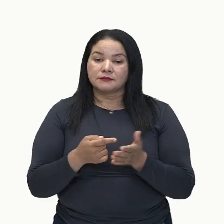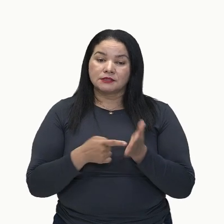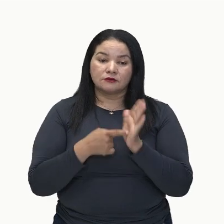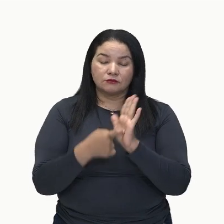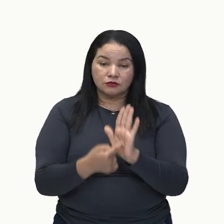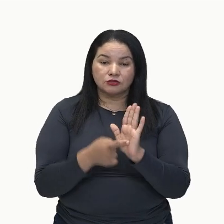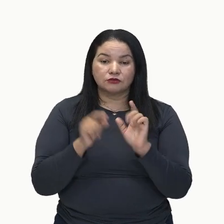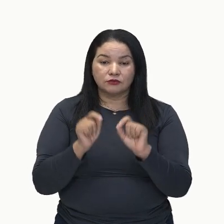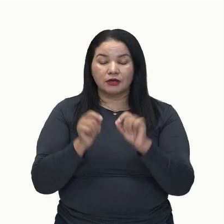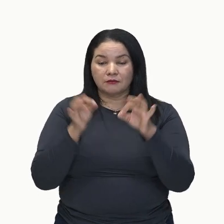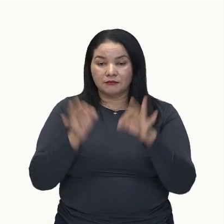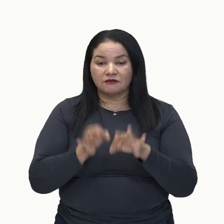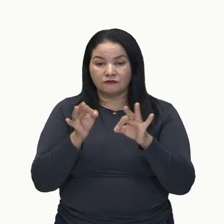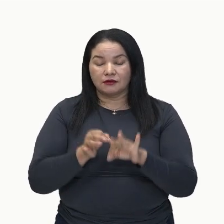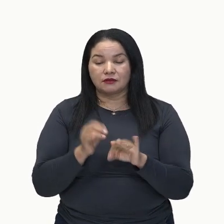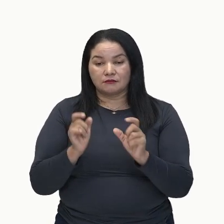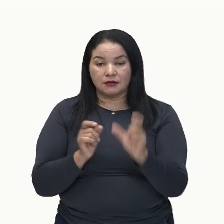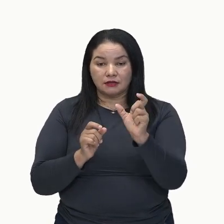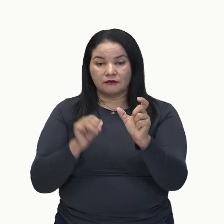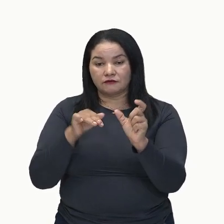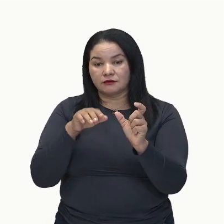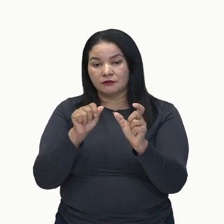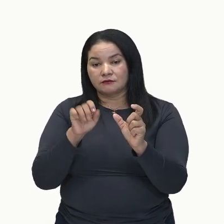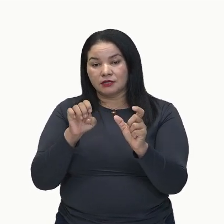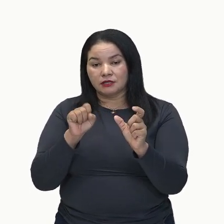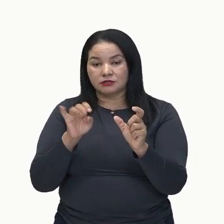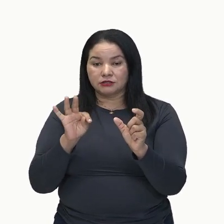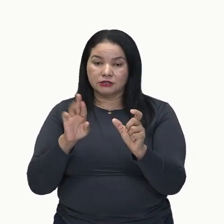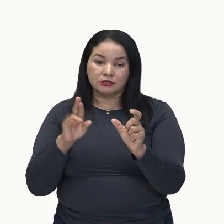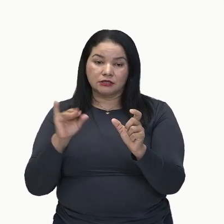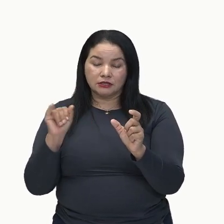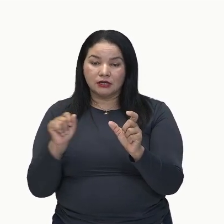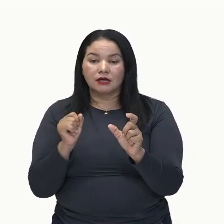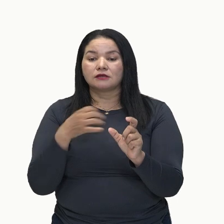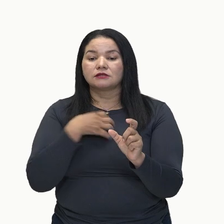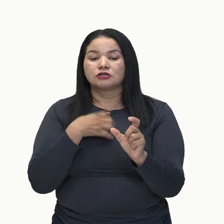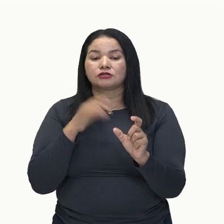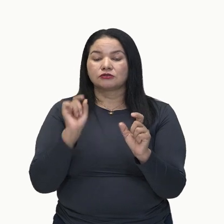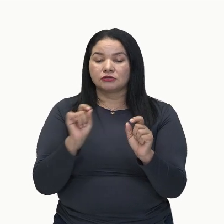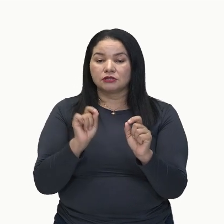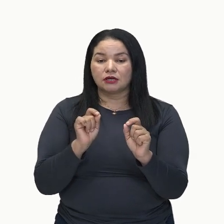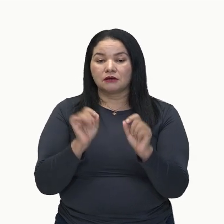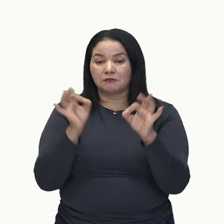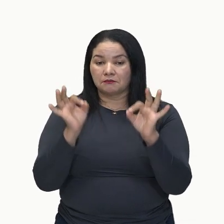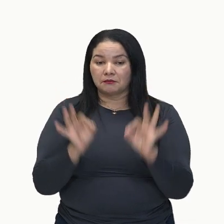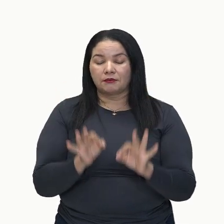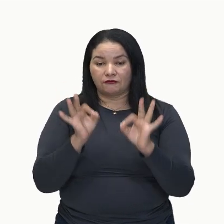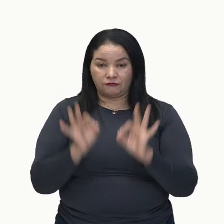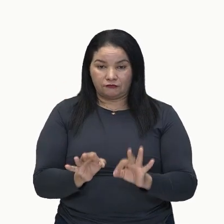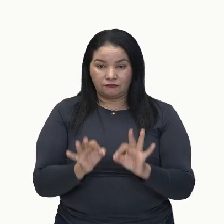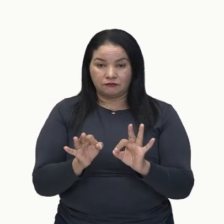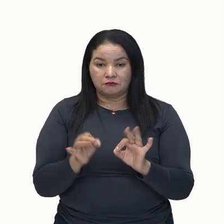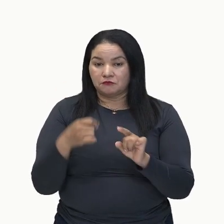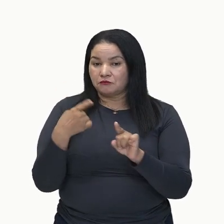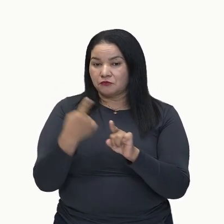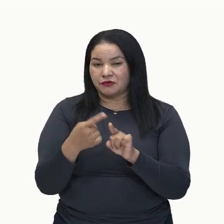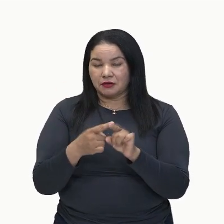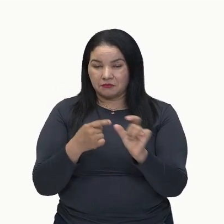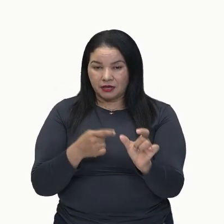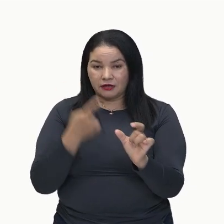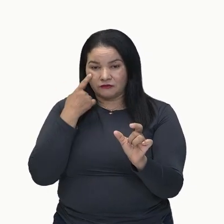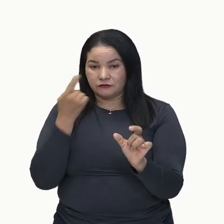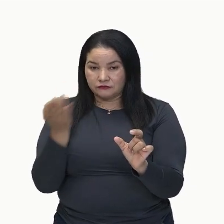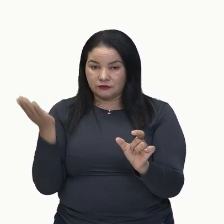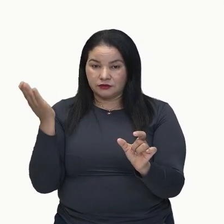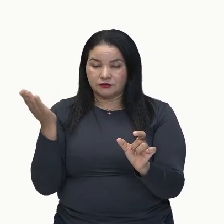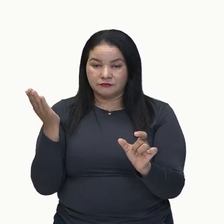A palavra em destaque tem o sentido de. Então a gente tem aqui maestria, porque eu estou usando essa palavra